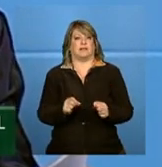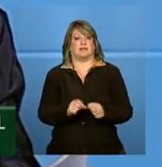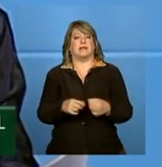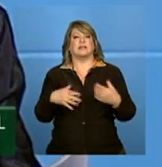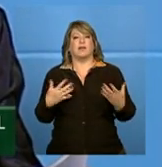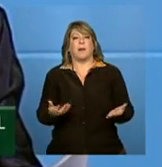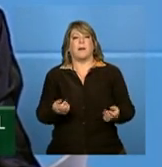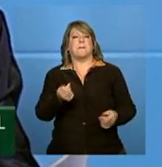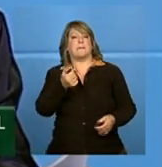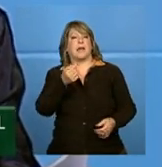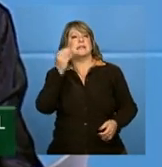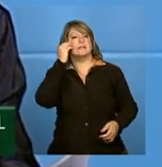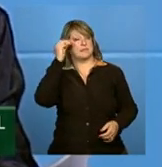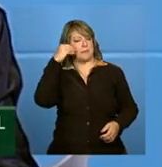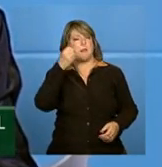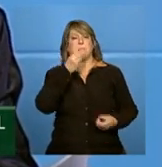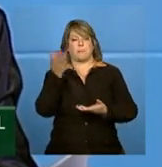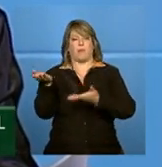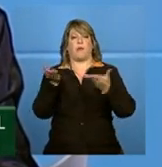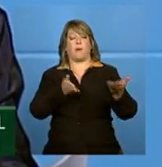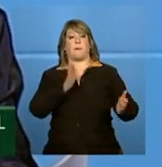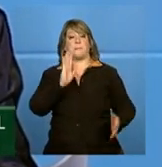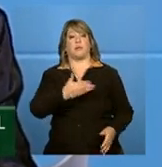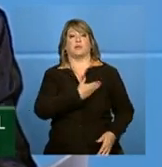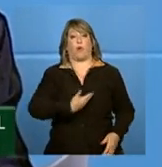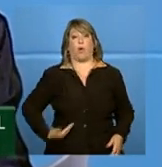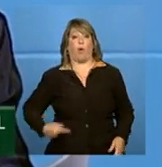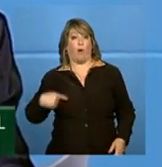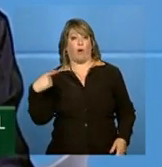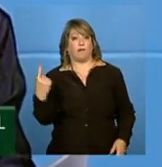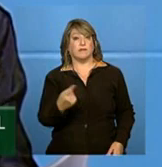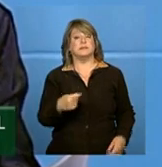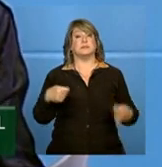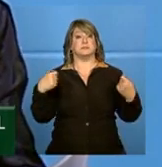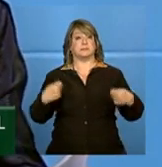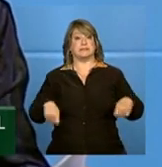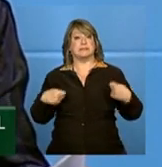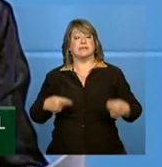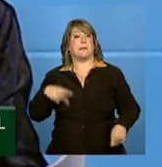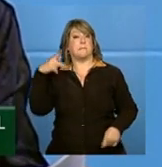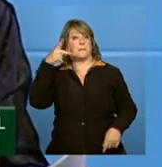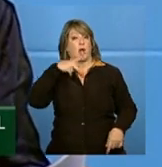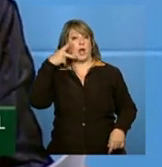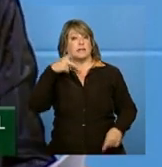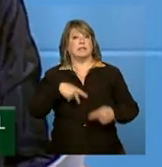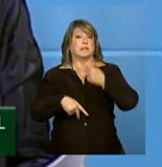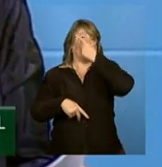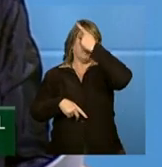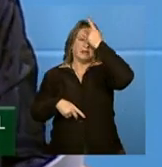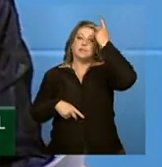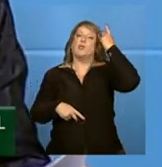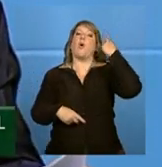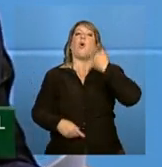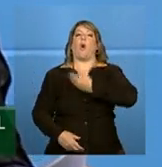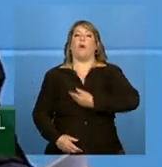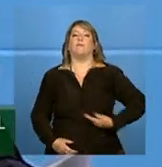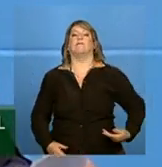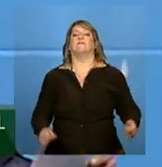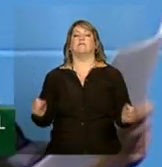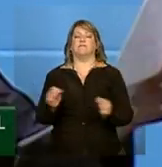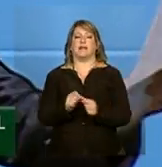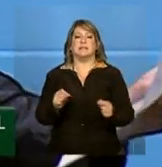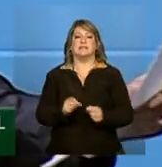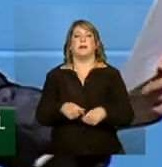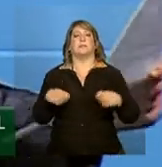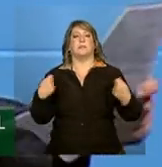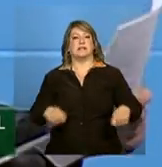pequenas experiências são bem-vindas, mas aos governos cabem políticas, que são políticas gigantescas, que têm